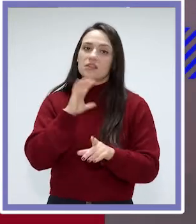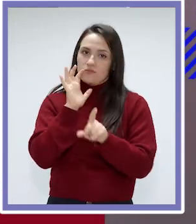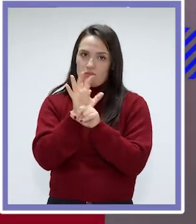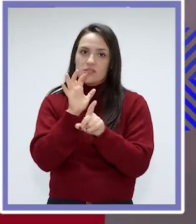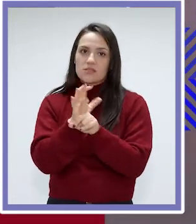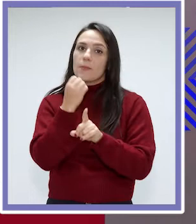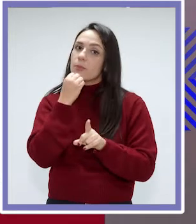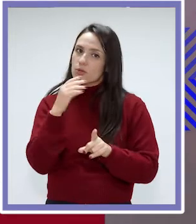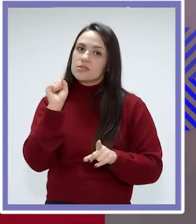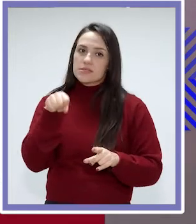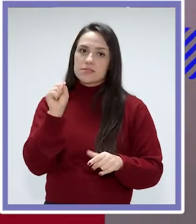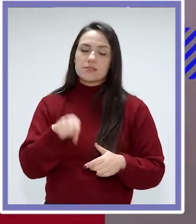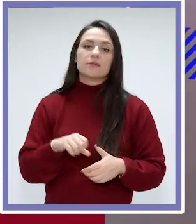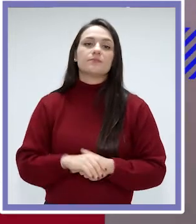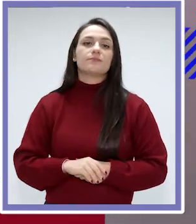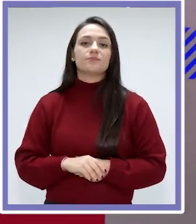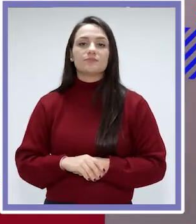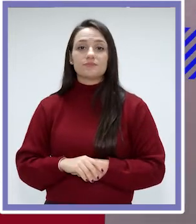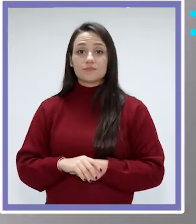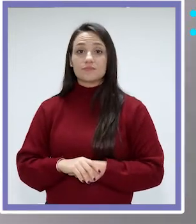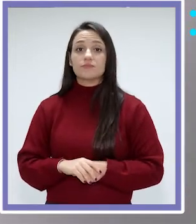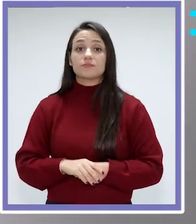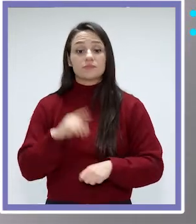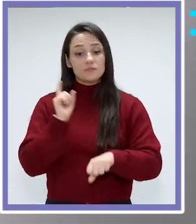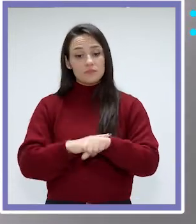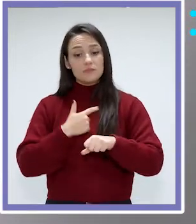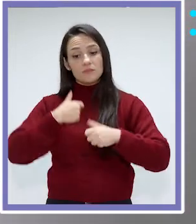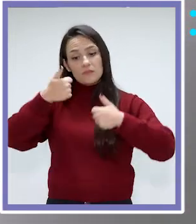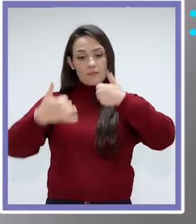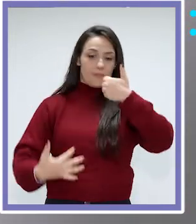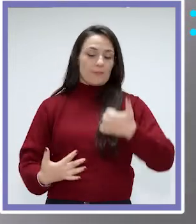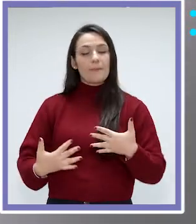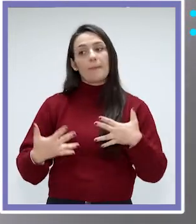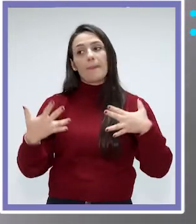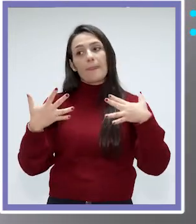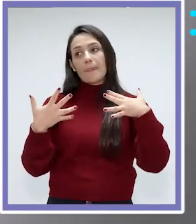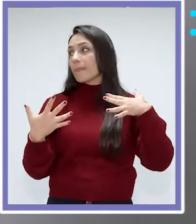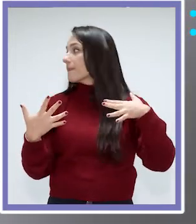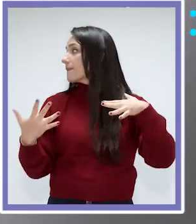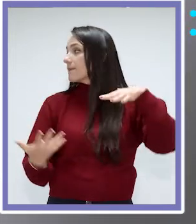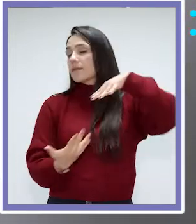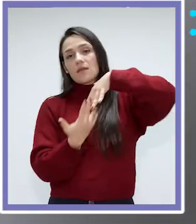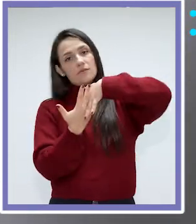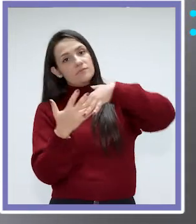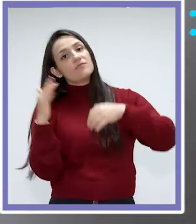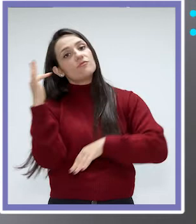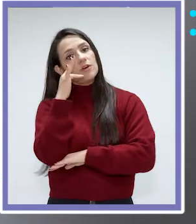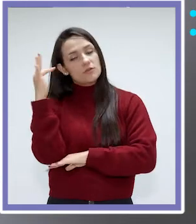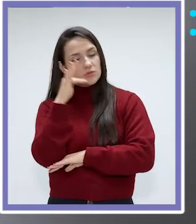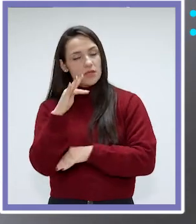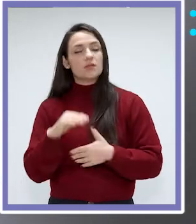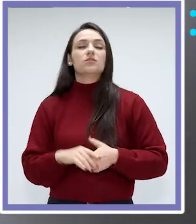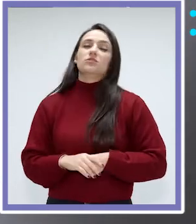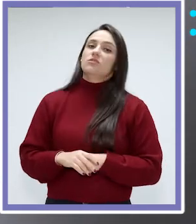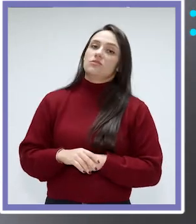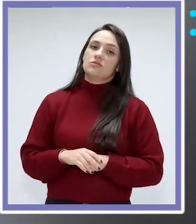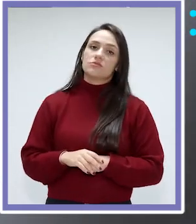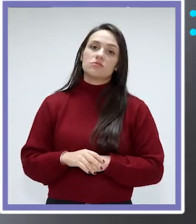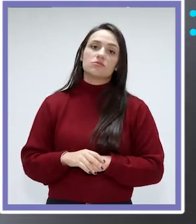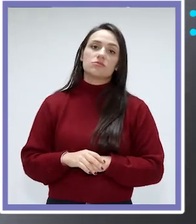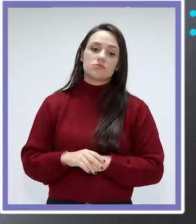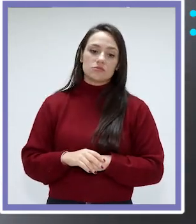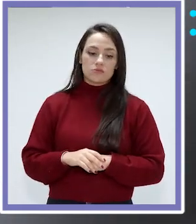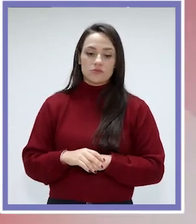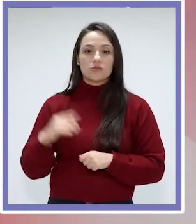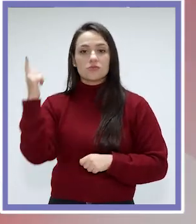os impactos. Então, assim, quando a gente fala da universidade, né, do que a gente está fazendo, o objetivo também principal